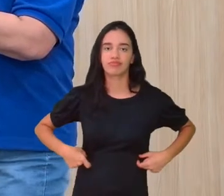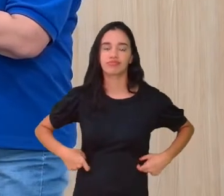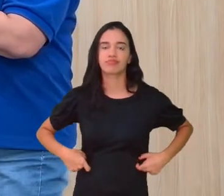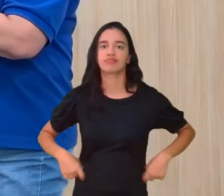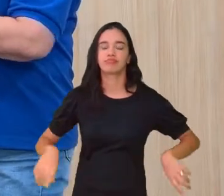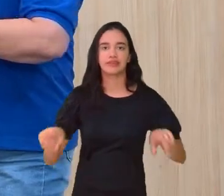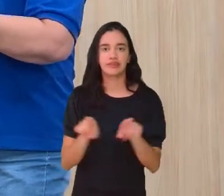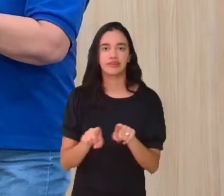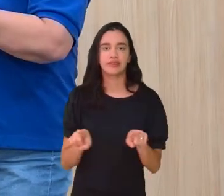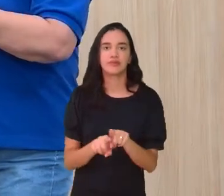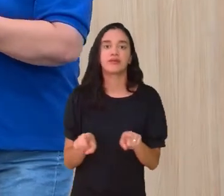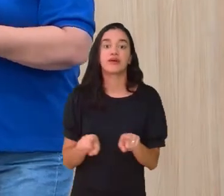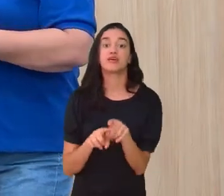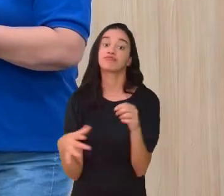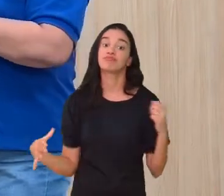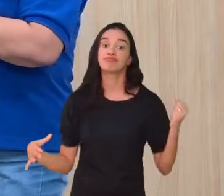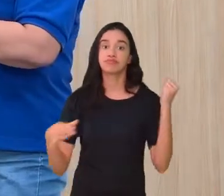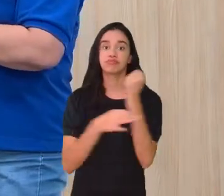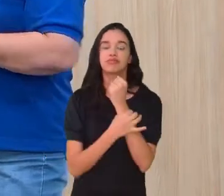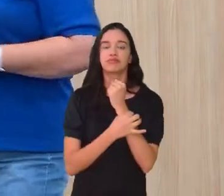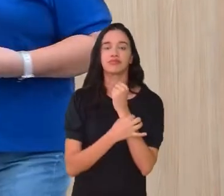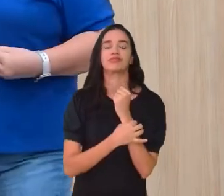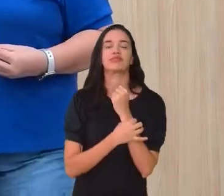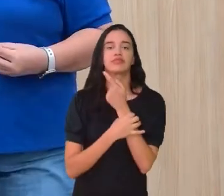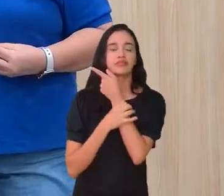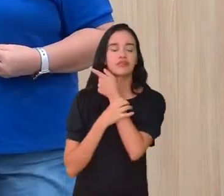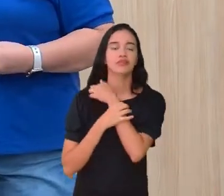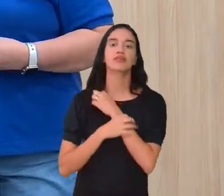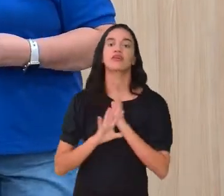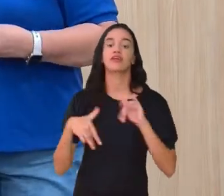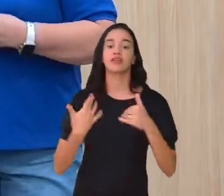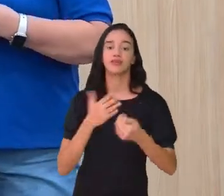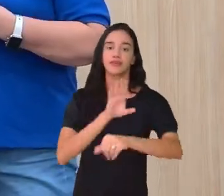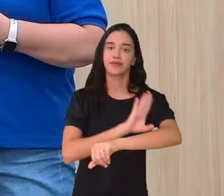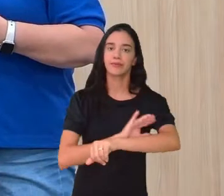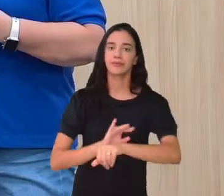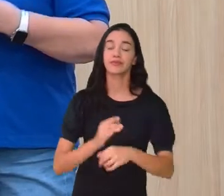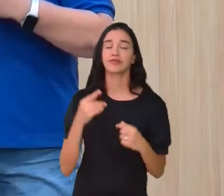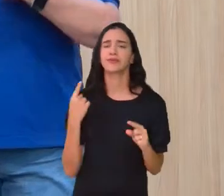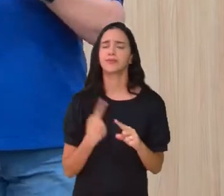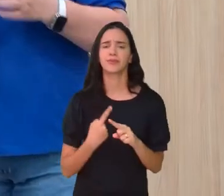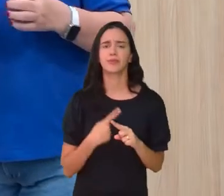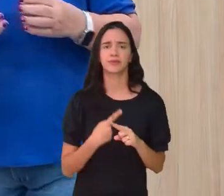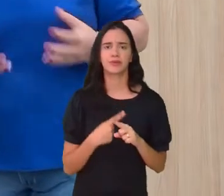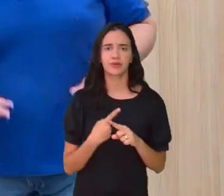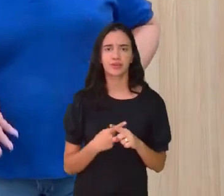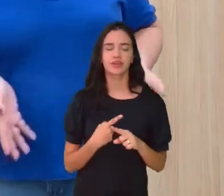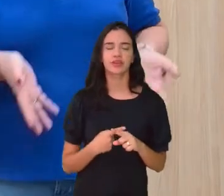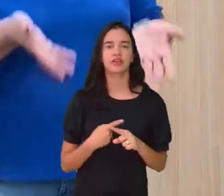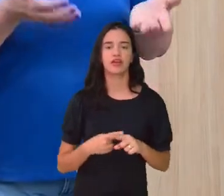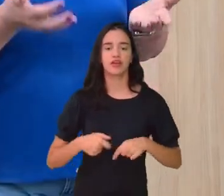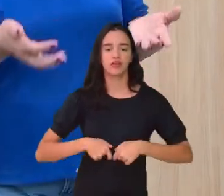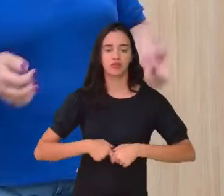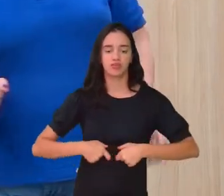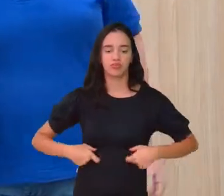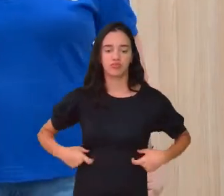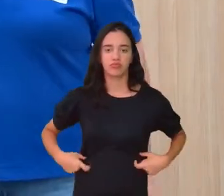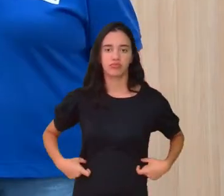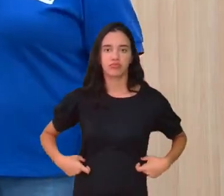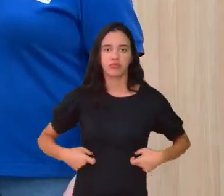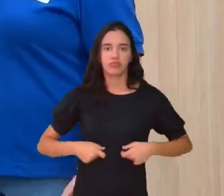também, né, mais segurança para esse tipo de músculo. Por quê? Porque ele estando apoiado, ele vai poder